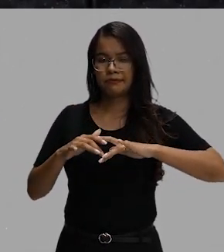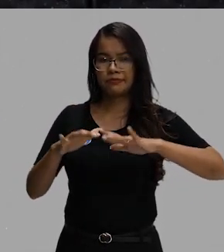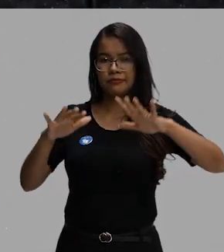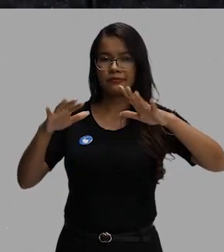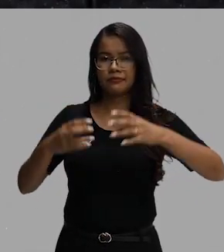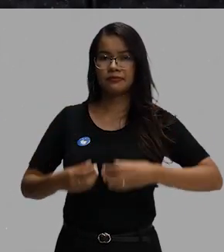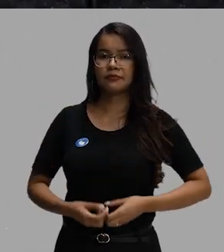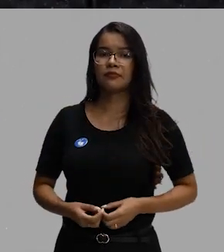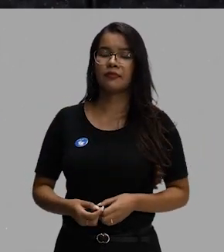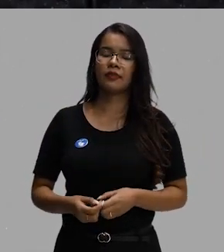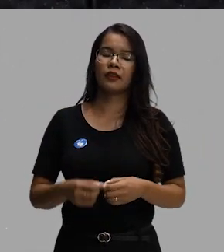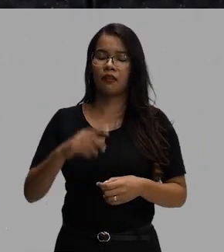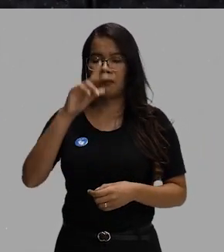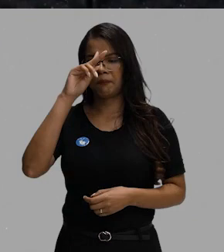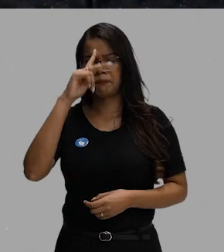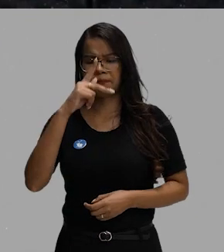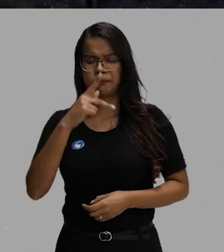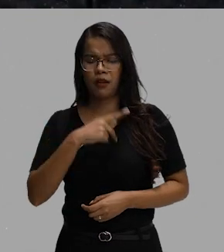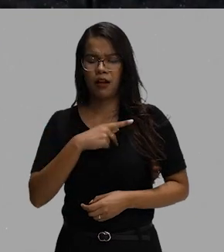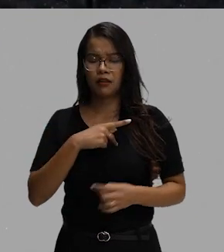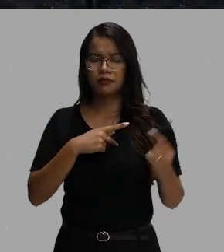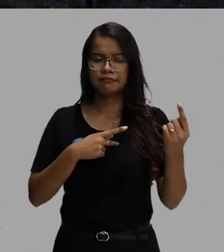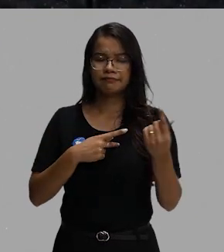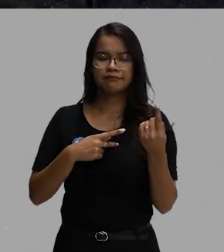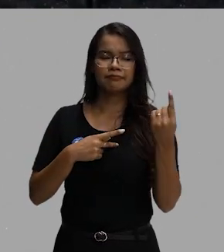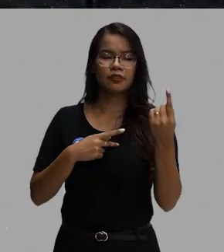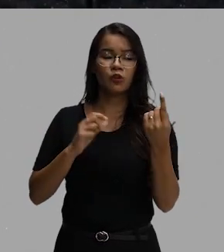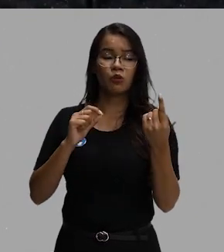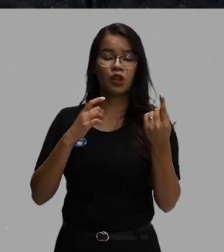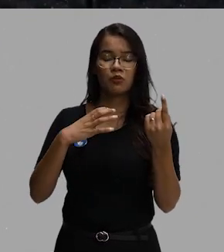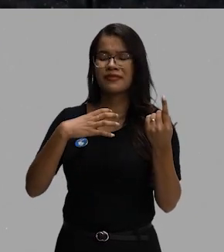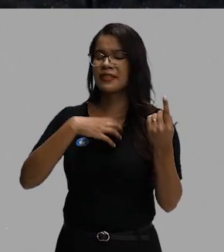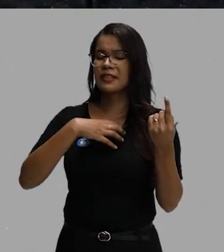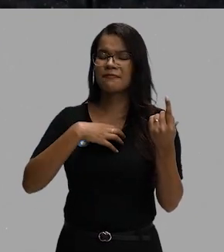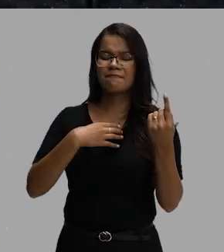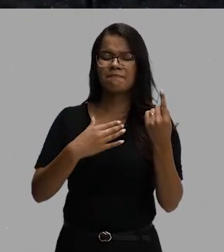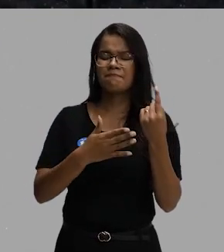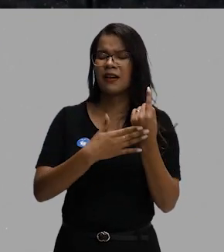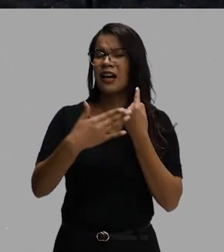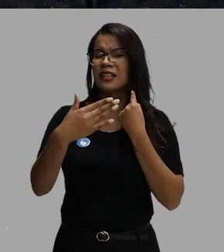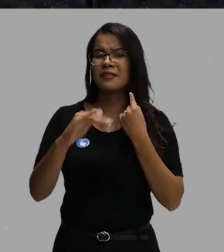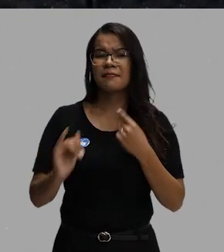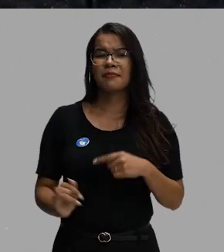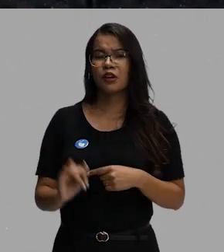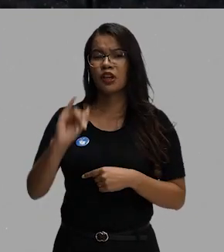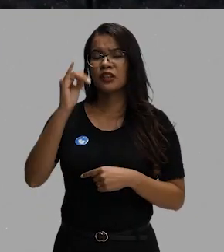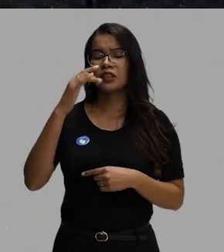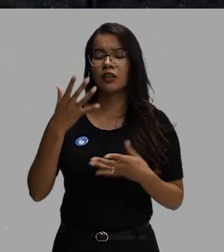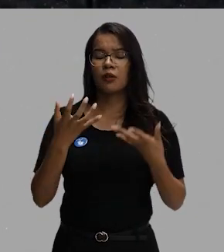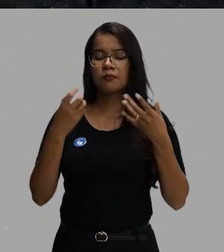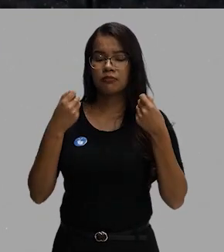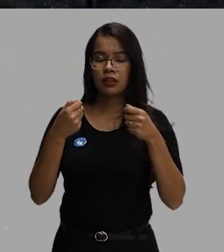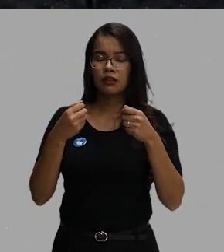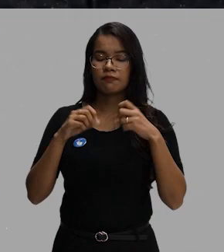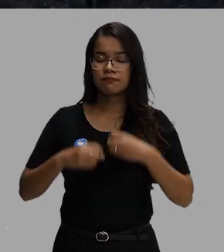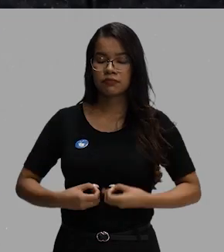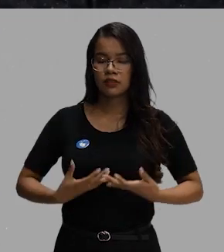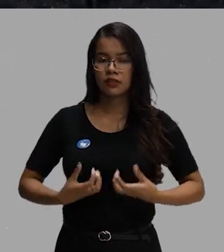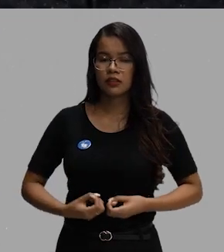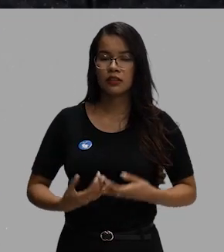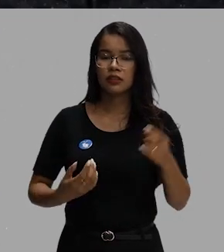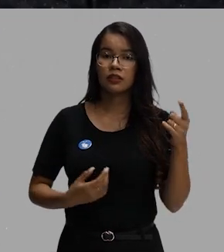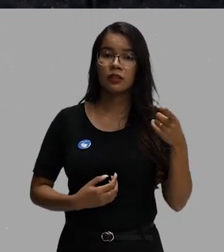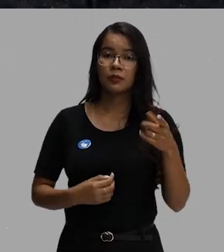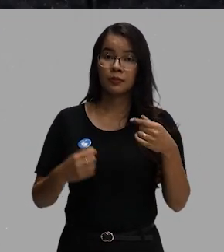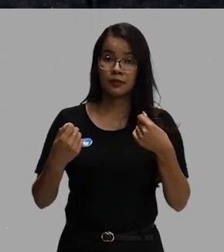mais? Egocentrismo, aquilo que eu sinto é mais importante, então eu vou colocar para fora. Tá certo? Então, é isso que eu